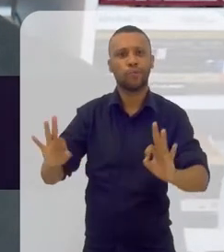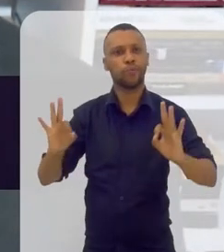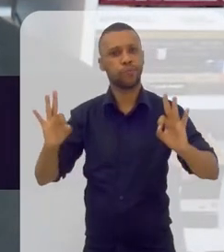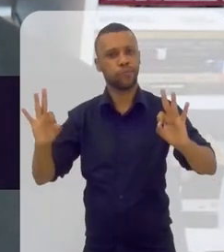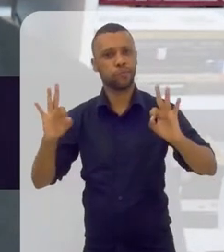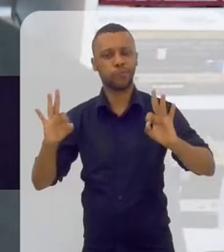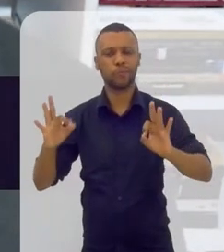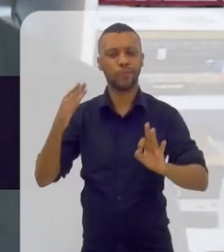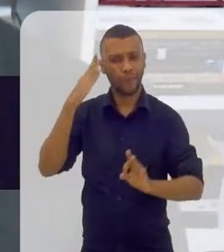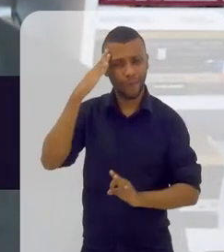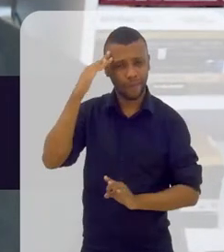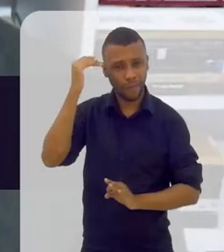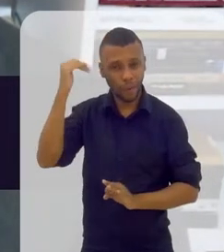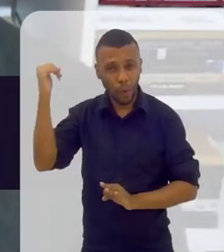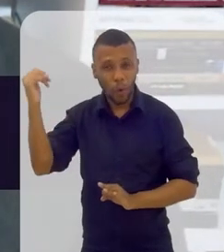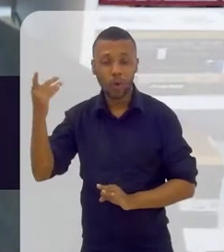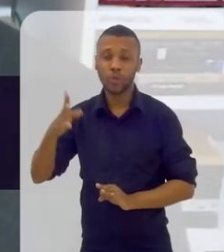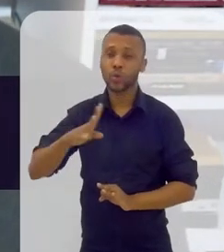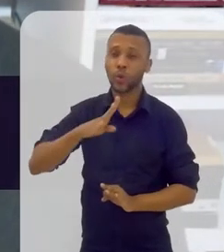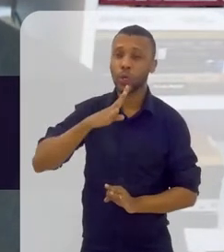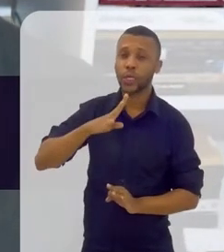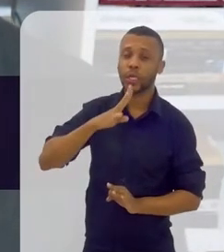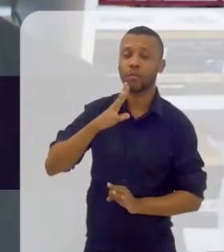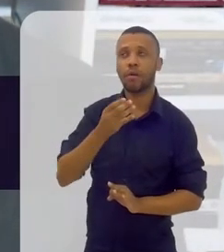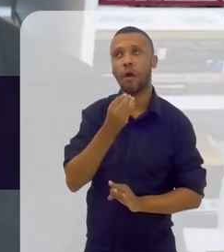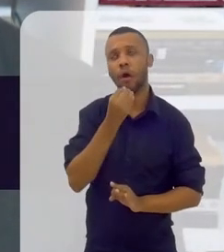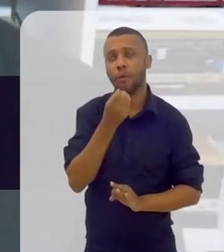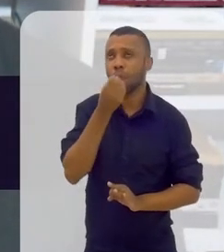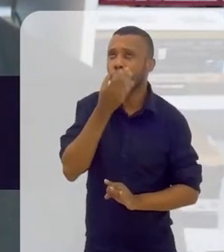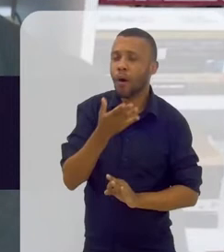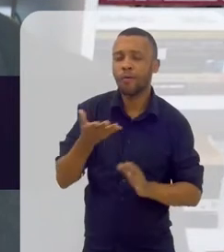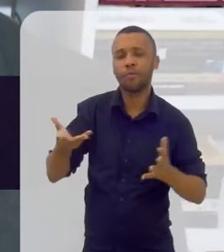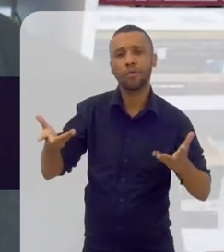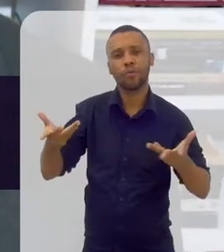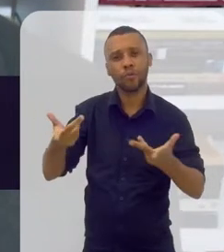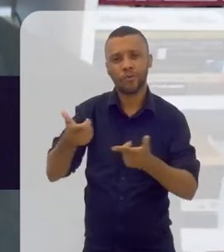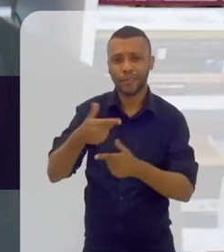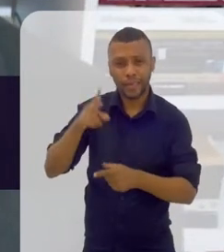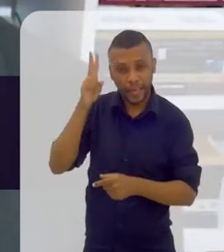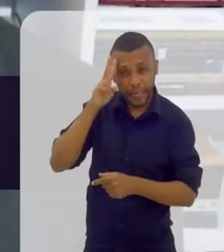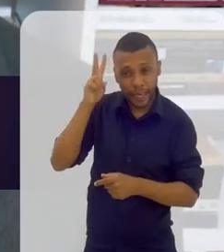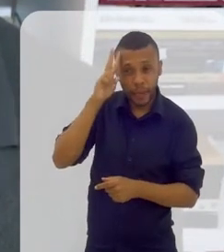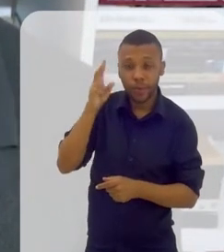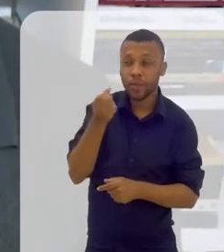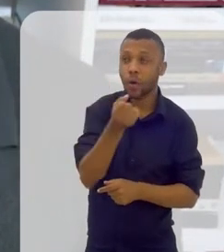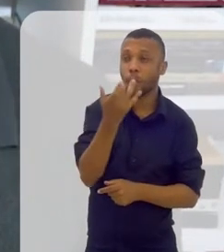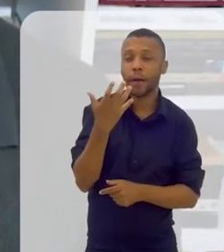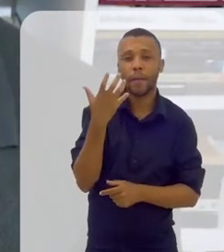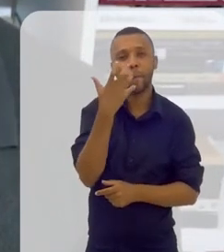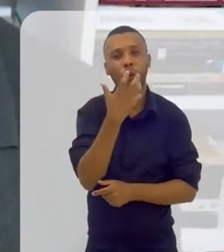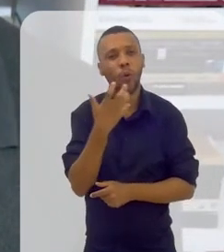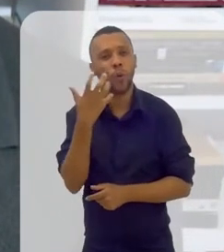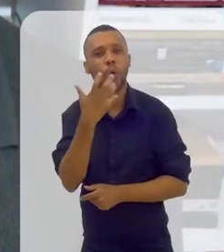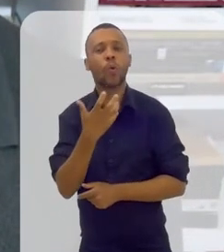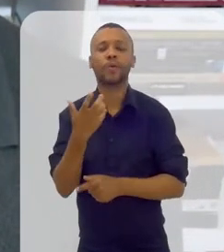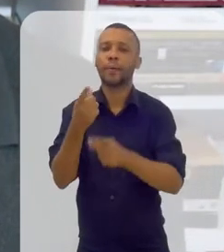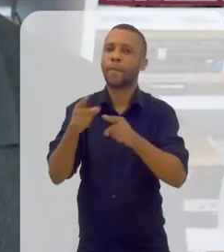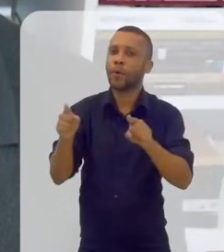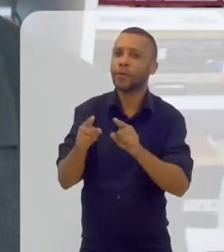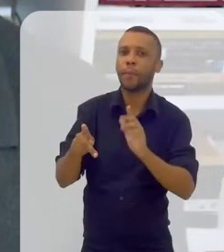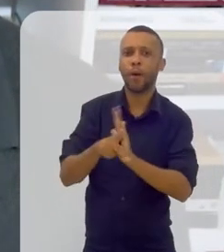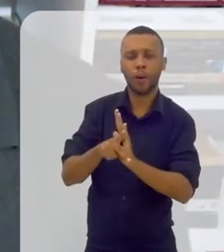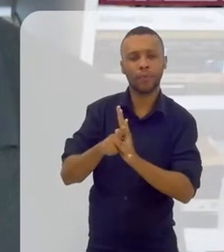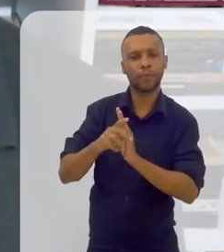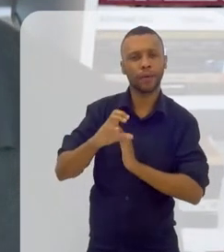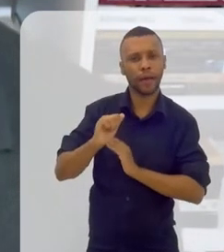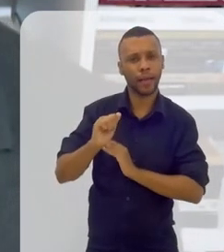muito muito conhecido, um gênero muito conhecido, embora seja muito bom, né? Você se lembra de alguma canção, de alguma música do